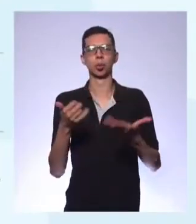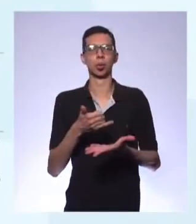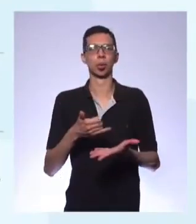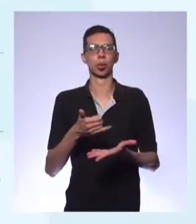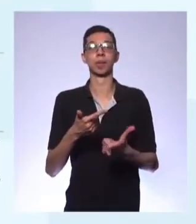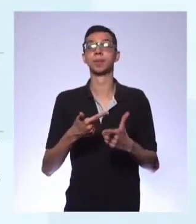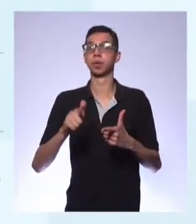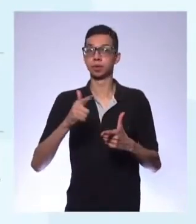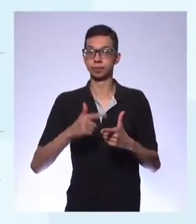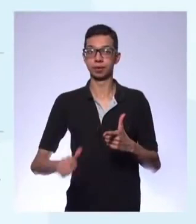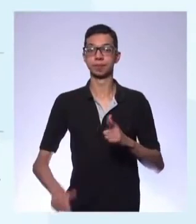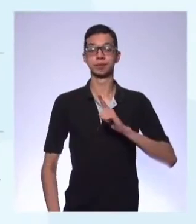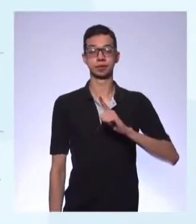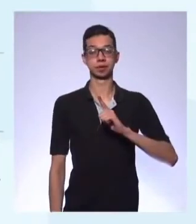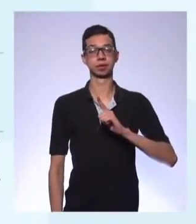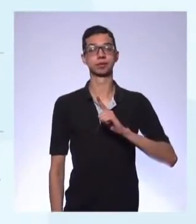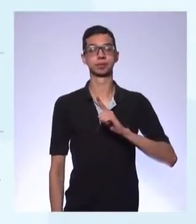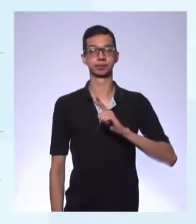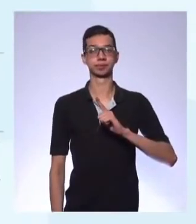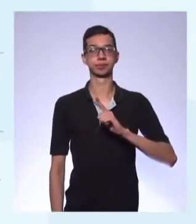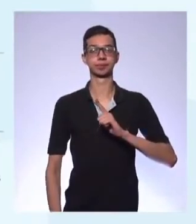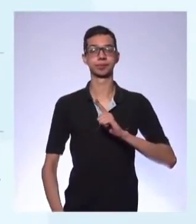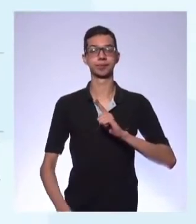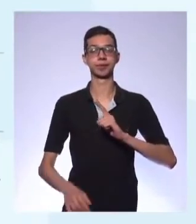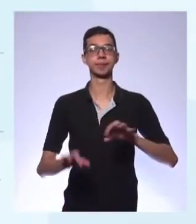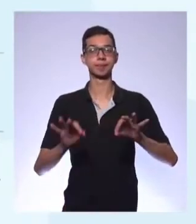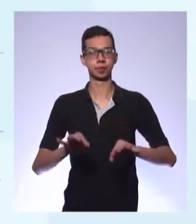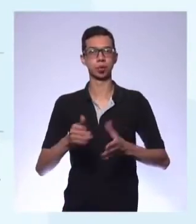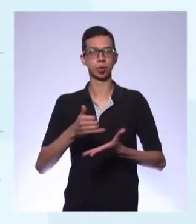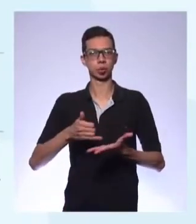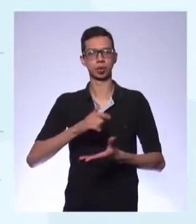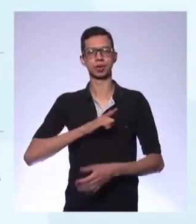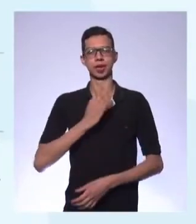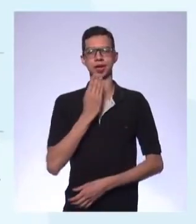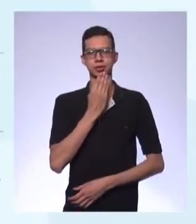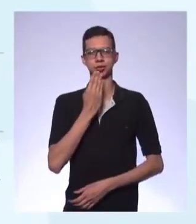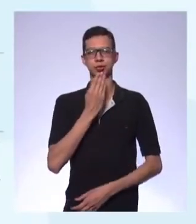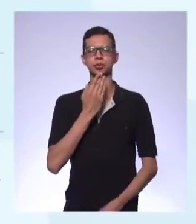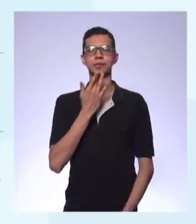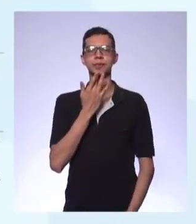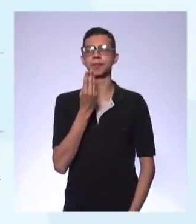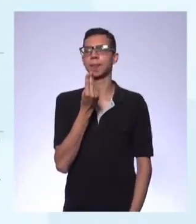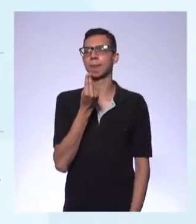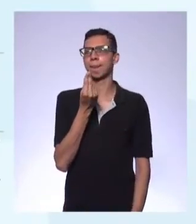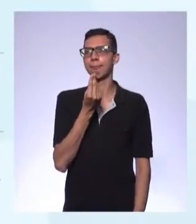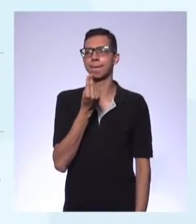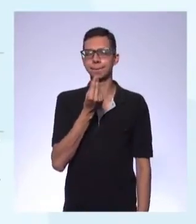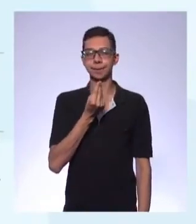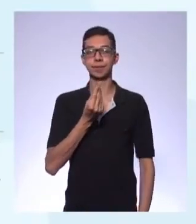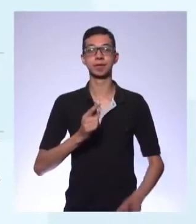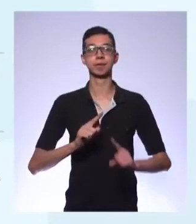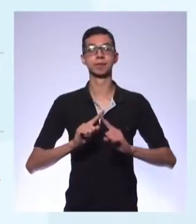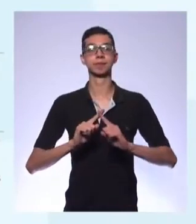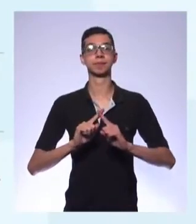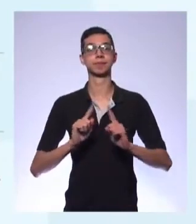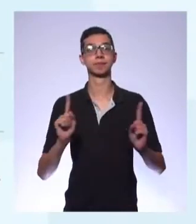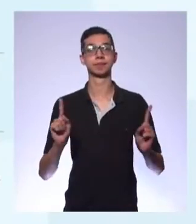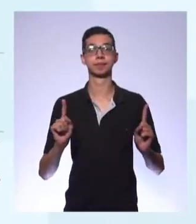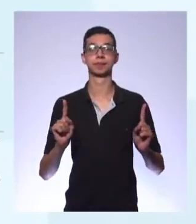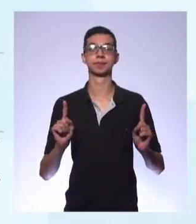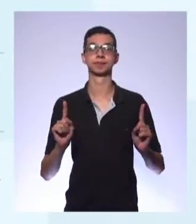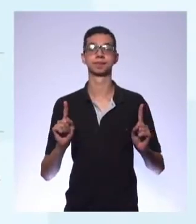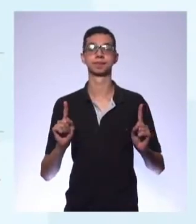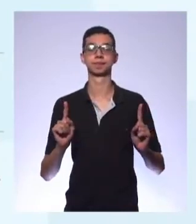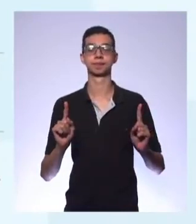está o problema, tá bom? Apesar da gordura, né, e do açúcar é o que dá sabor, tal, etc. Mas a gente tem